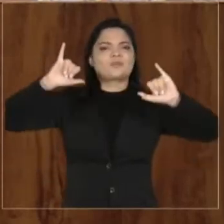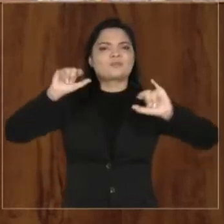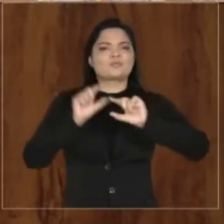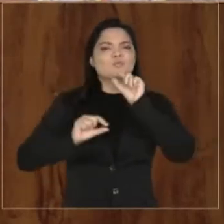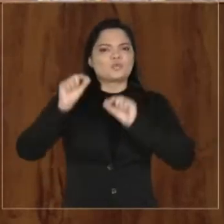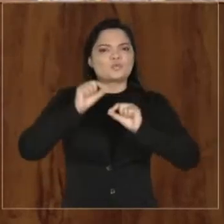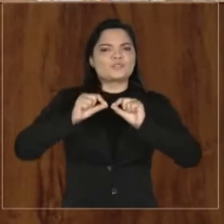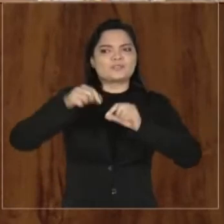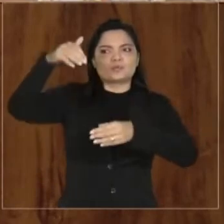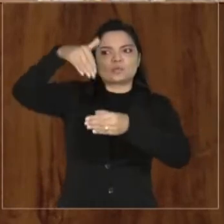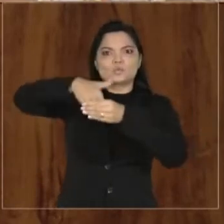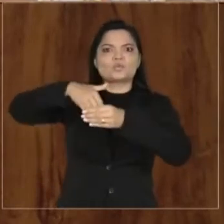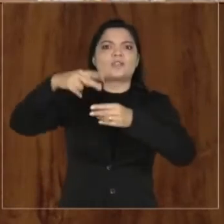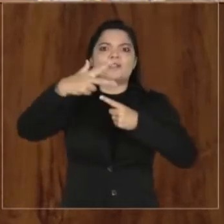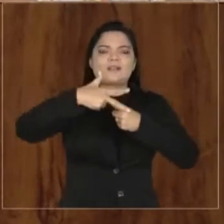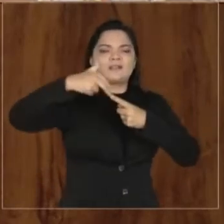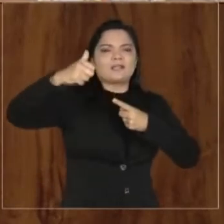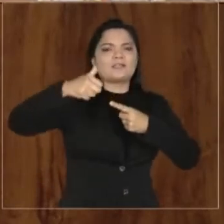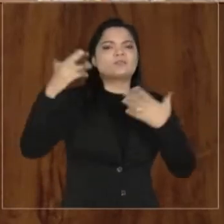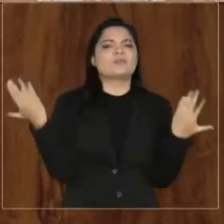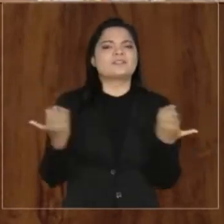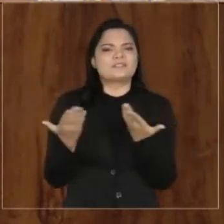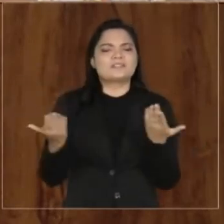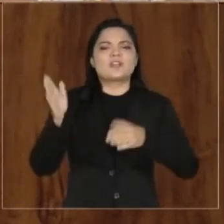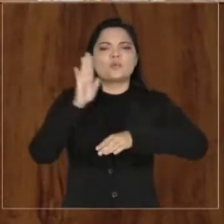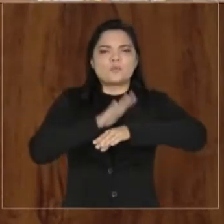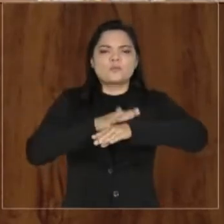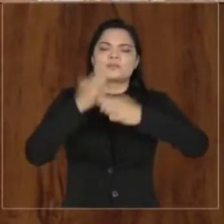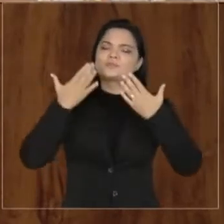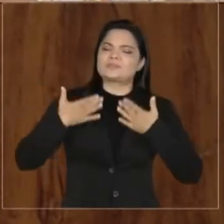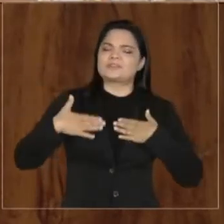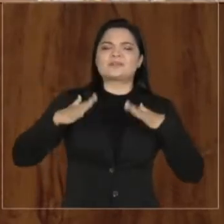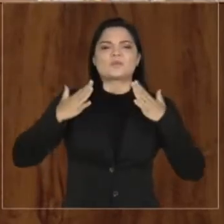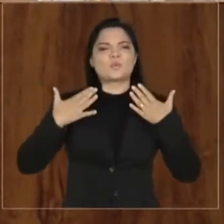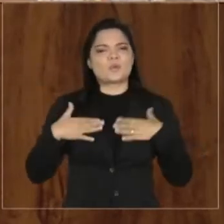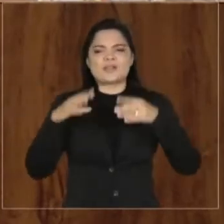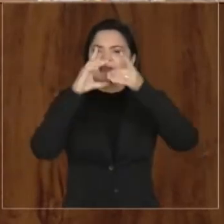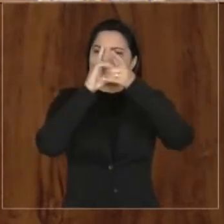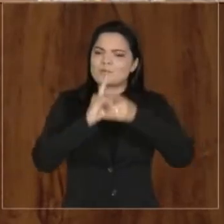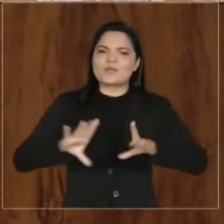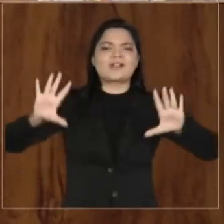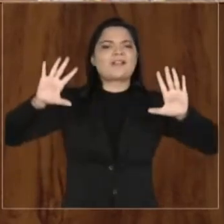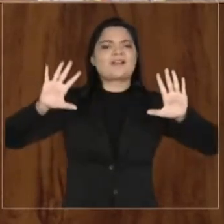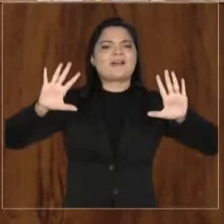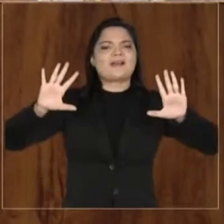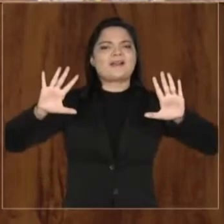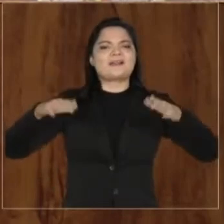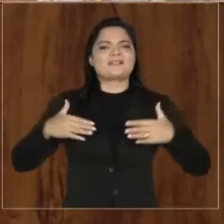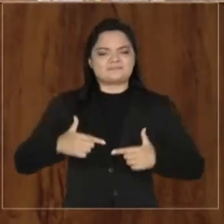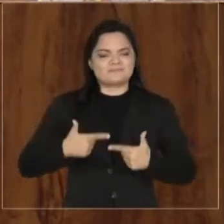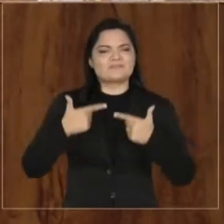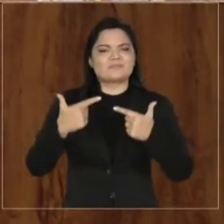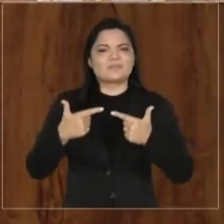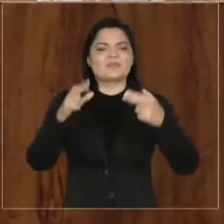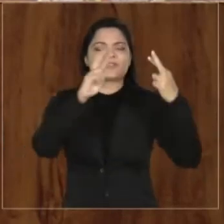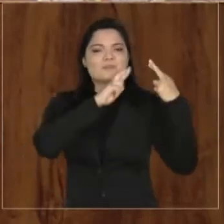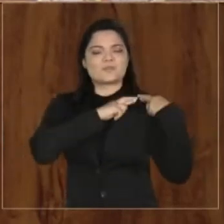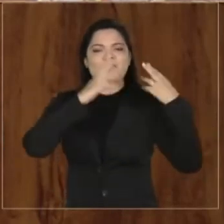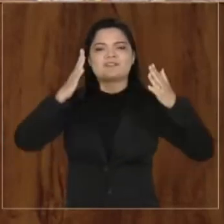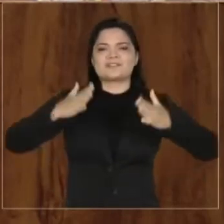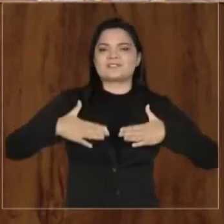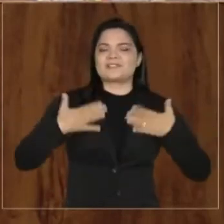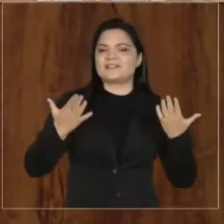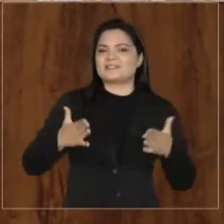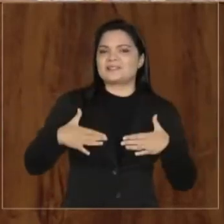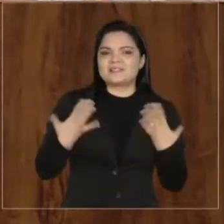sentido dos eleitos. Este é um momento de tranquilidade democrática, de civismo responsável e de alegria. A